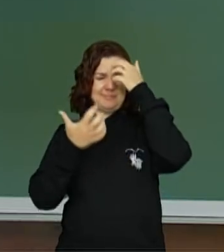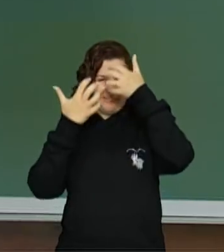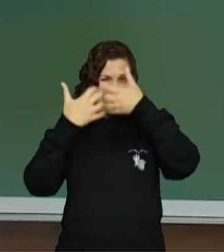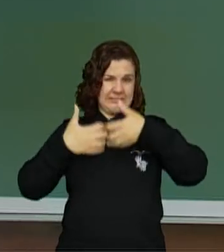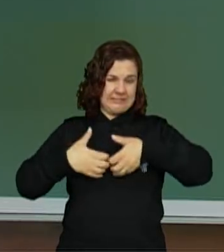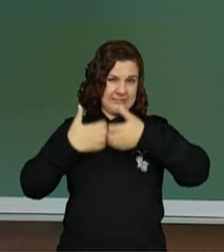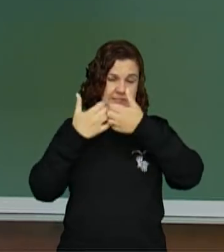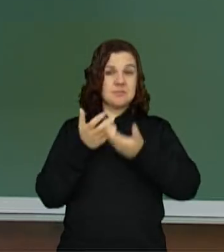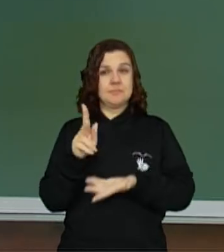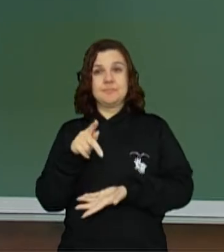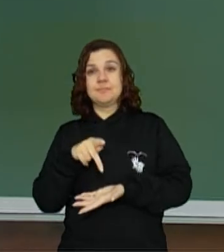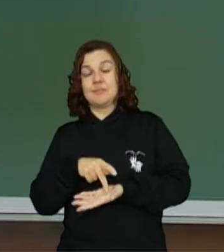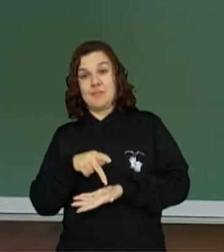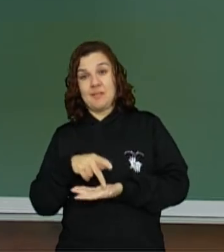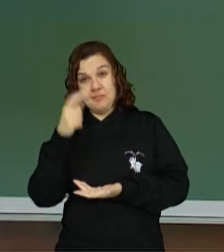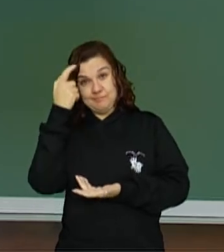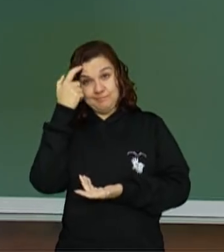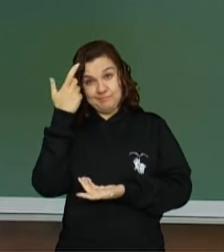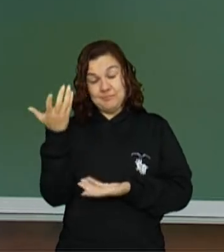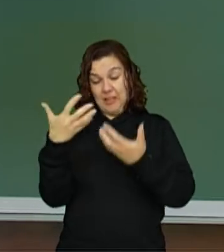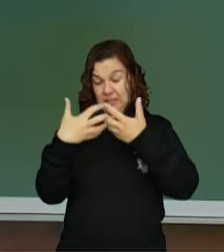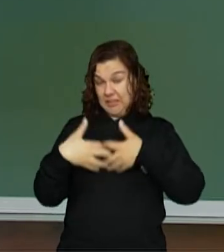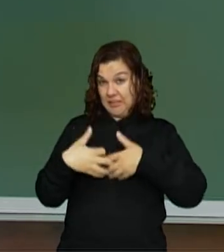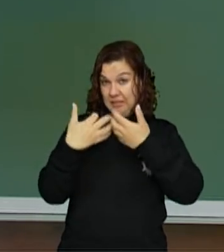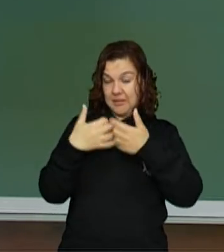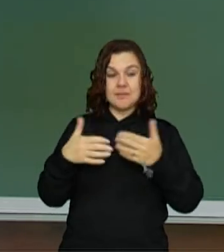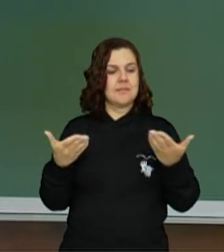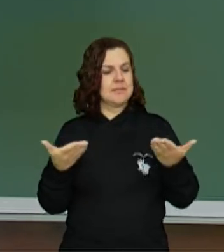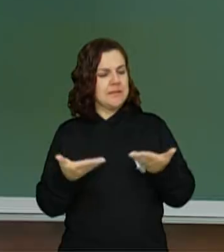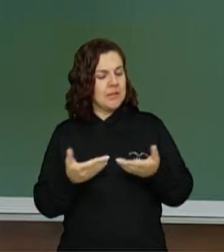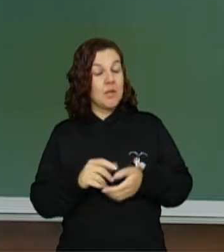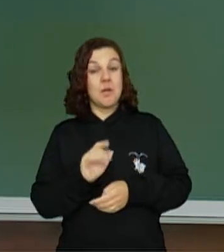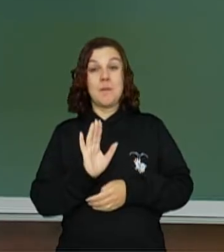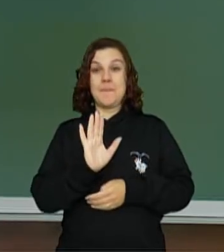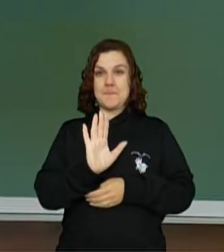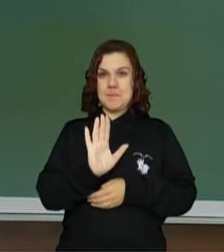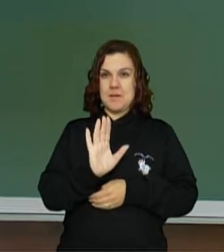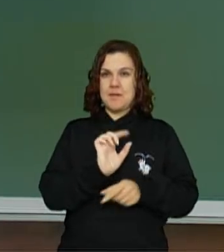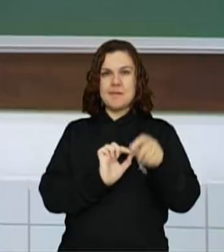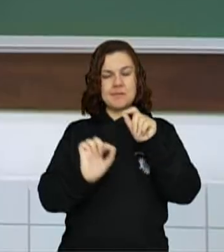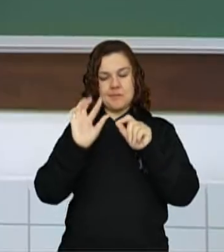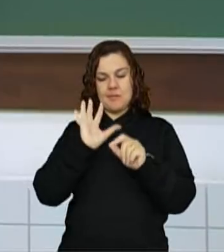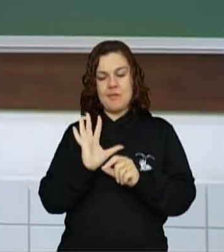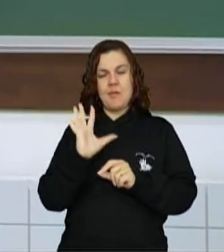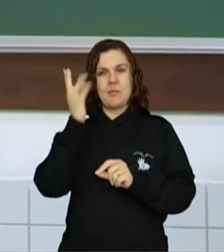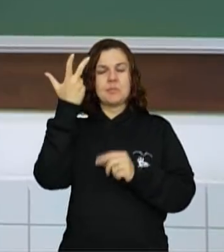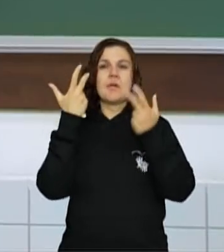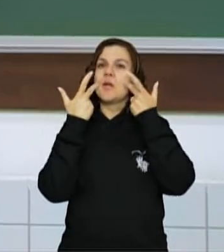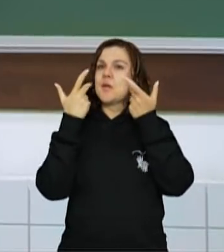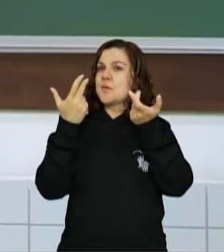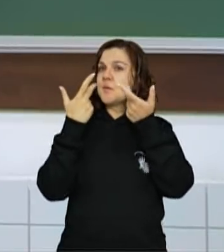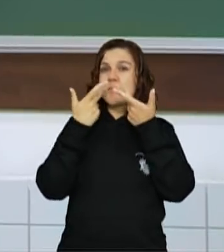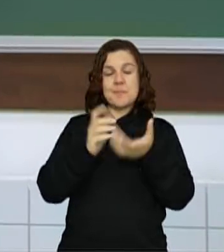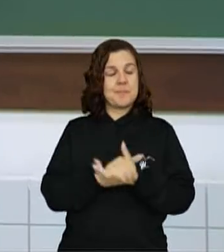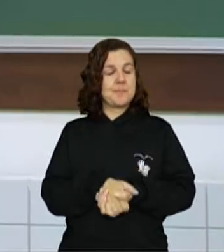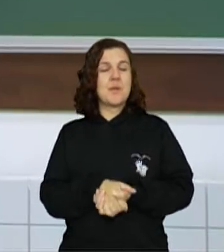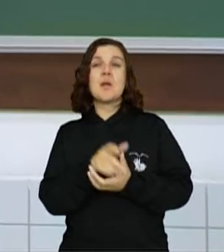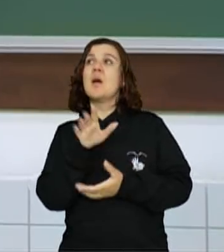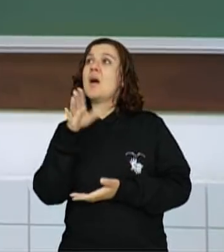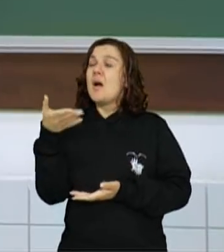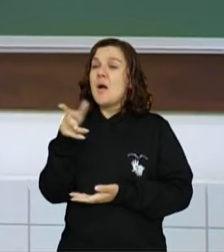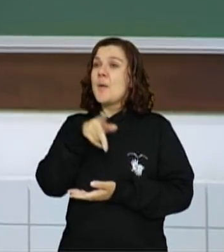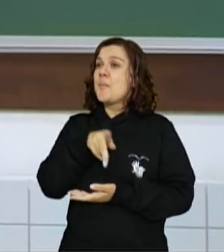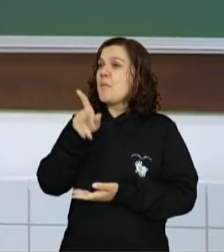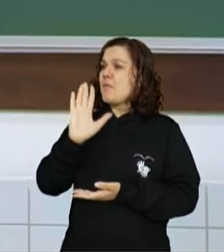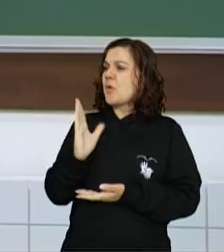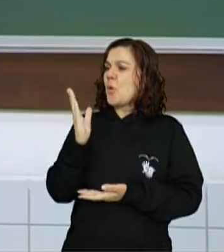confusão realmente na nossa cabeça. E agora, tal. Mas isso acontece, é normal acontecer. Professor, e